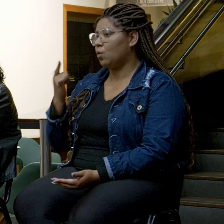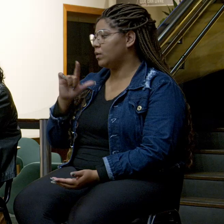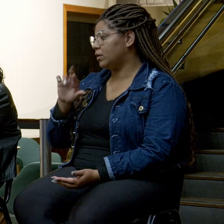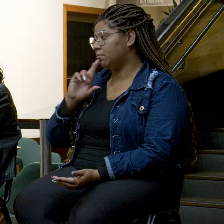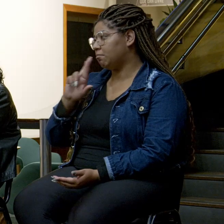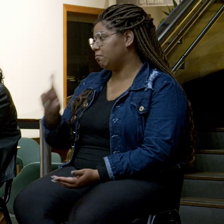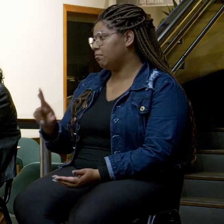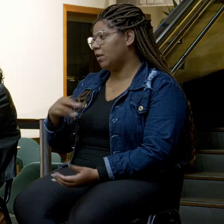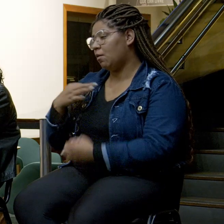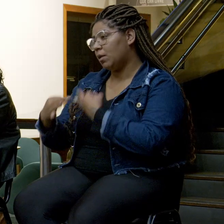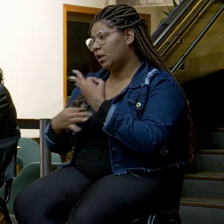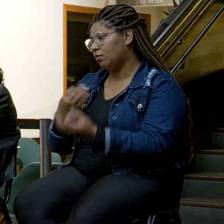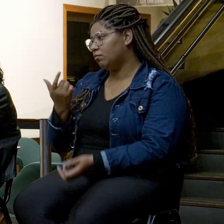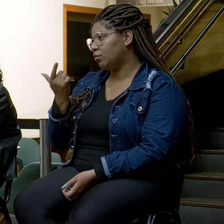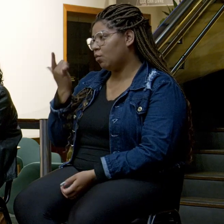opinar, assim.